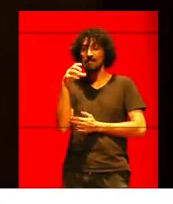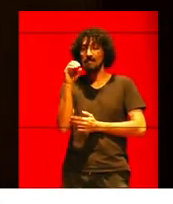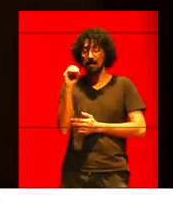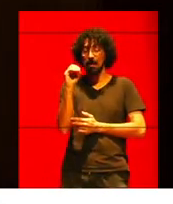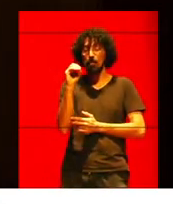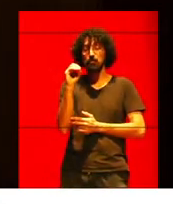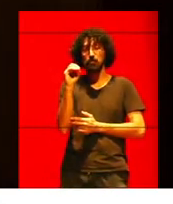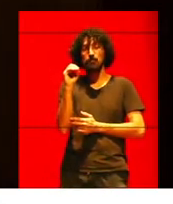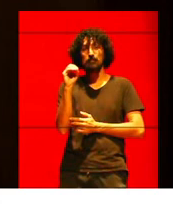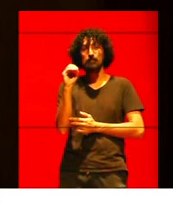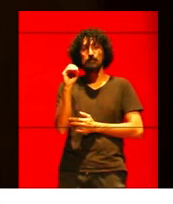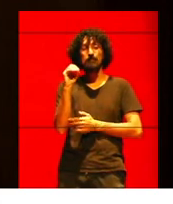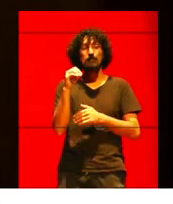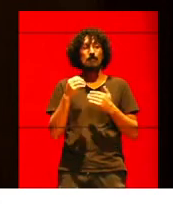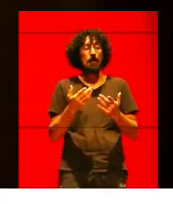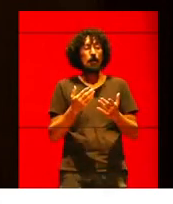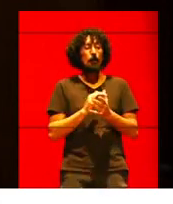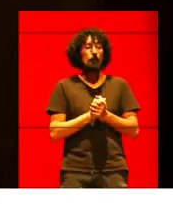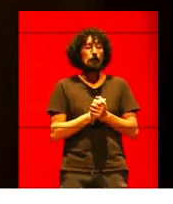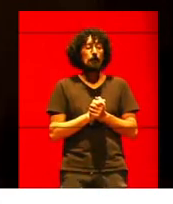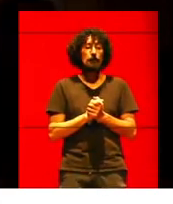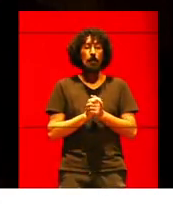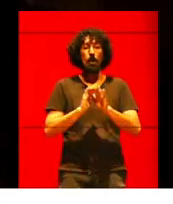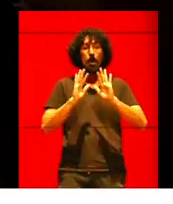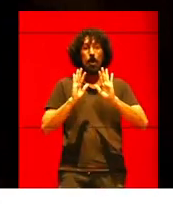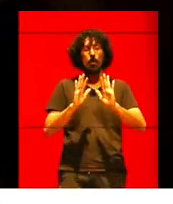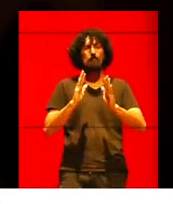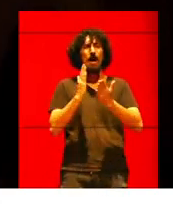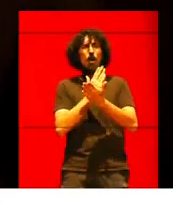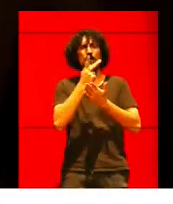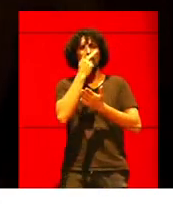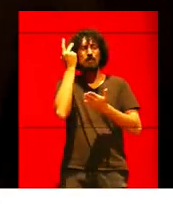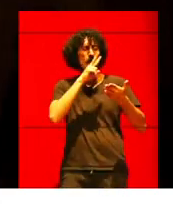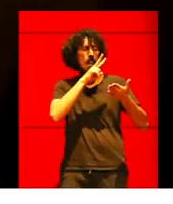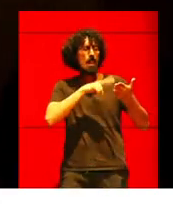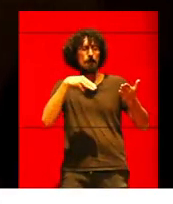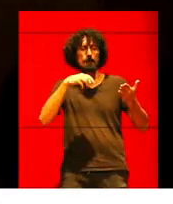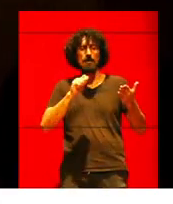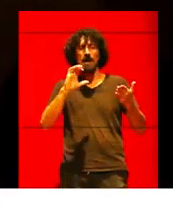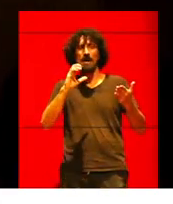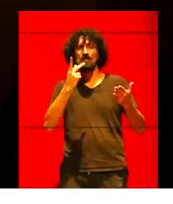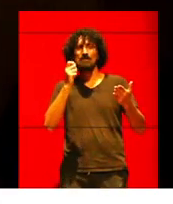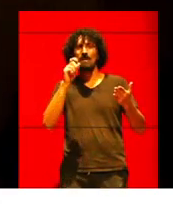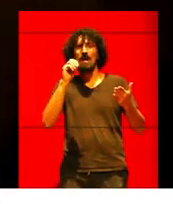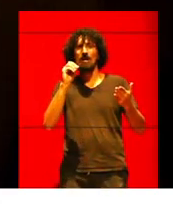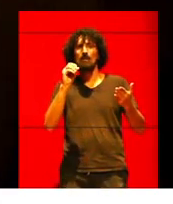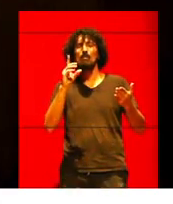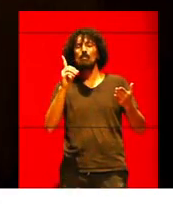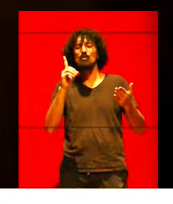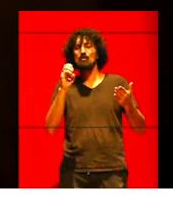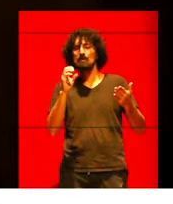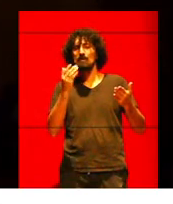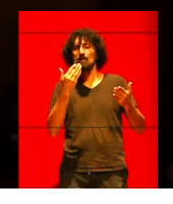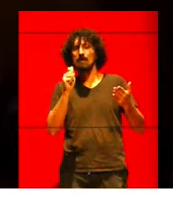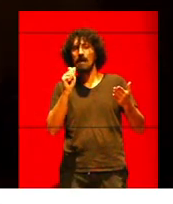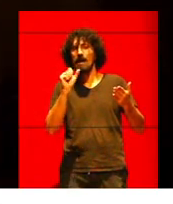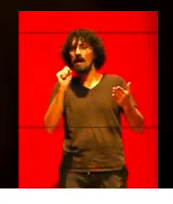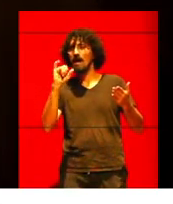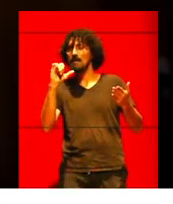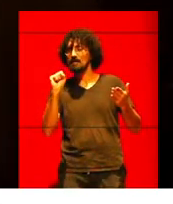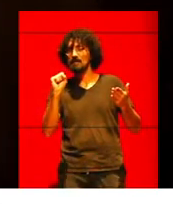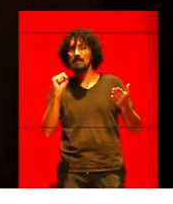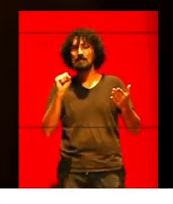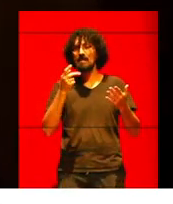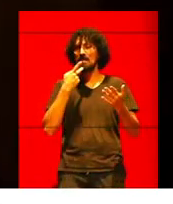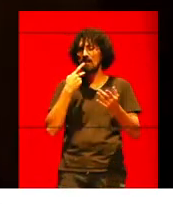corda de literatura? Não. Tem gente que lê lá o Machado de Assis, Dom Casmurro, e passa a vida inteira. Mas esse bem que não era tóxico, meu Deus do céu,